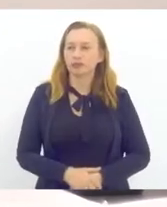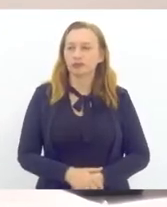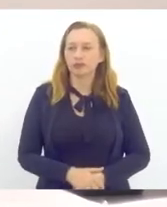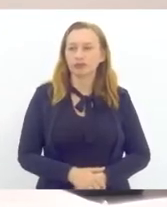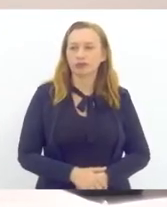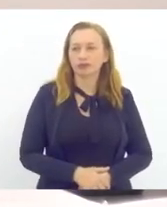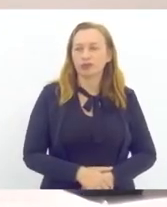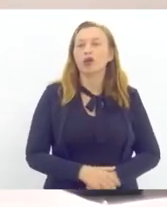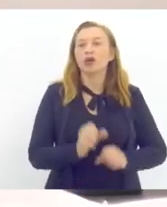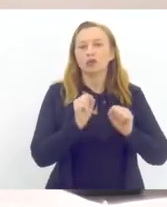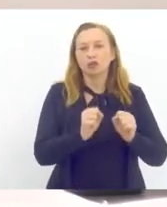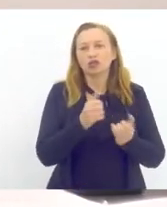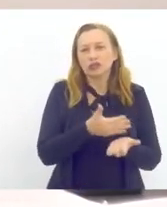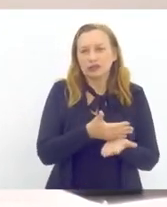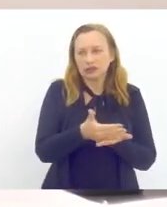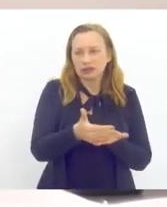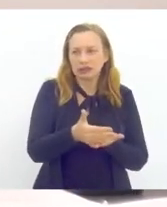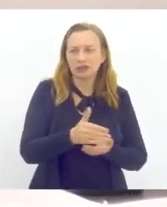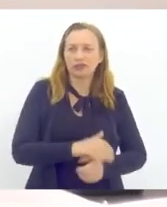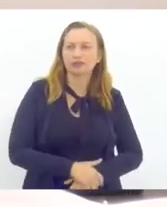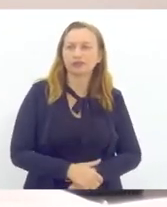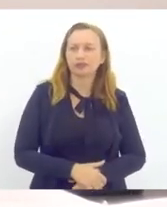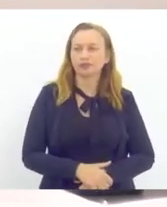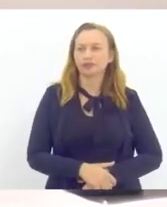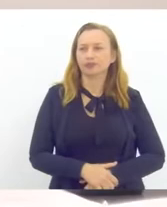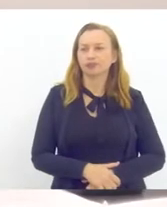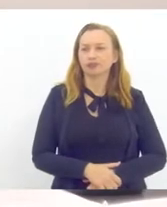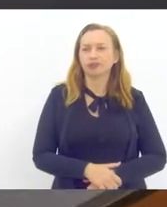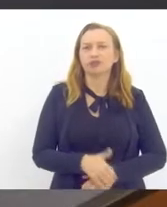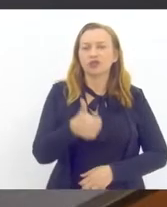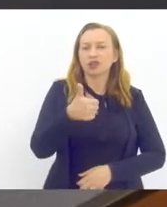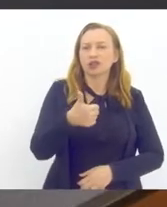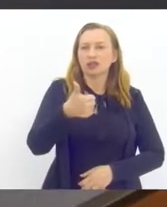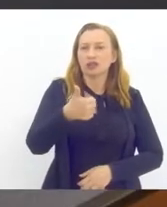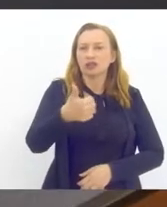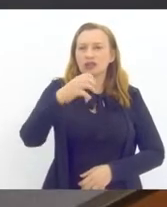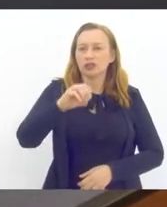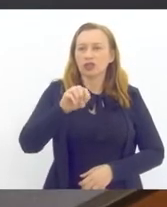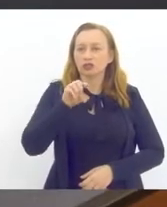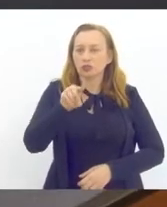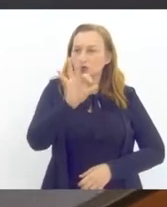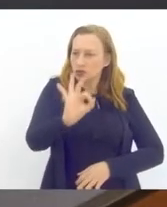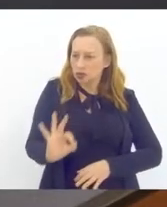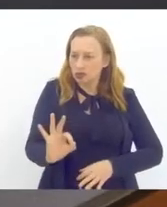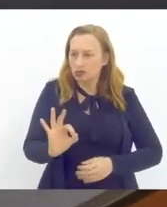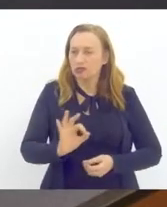A gente podia começar com 10 pontos percentuais,